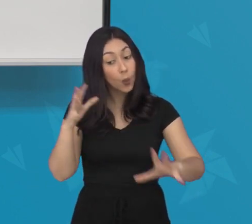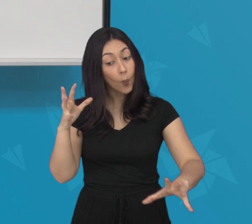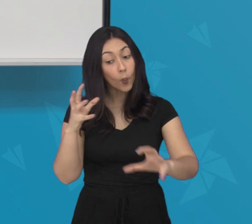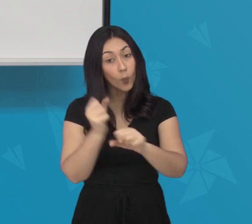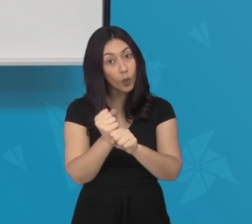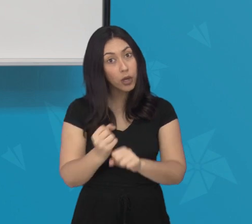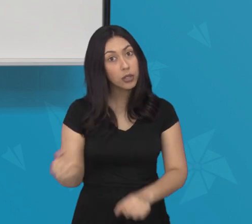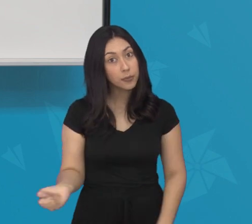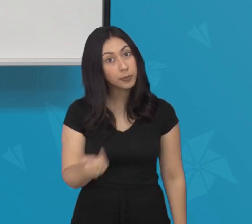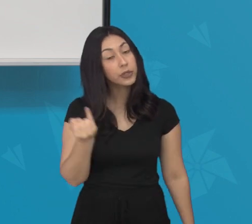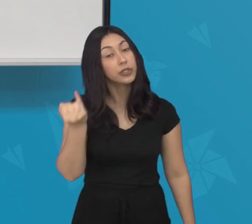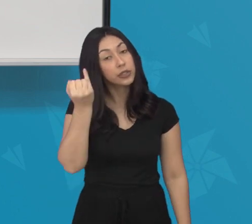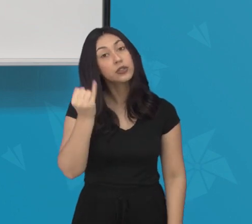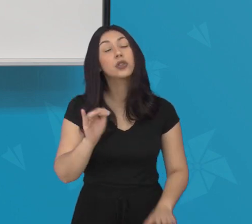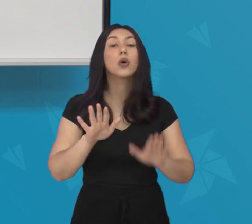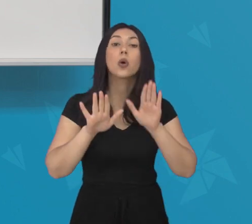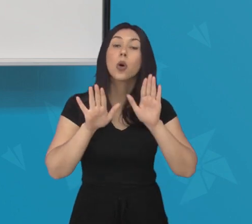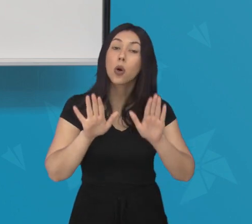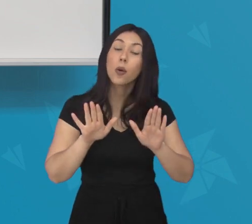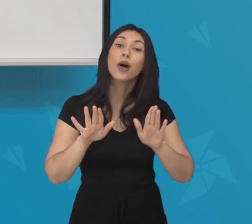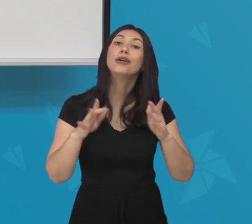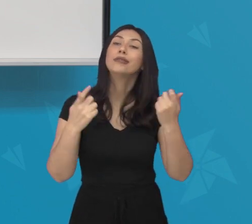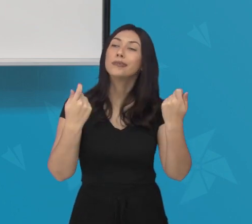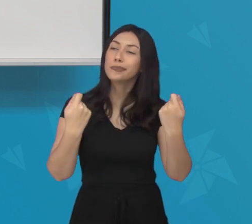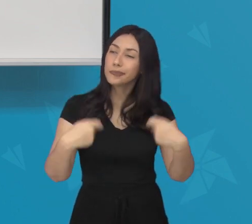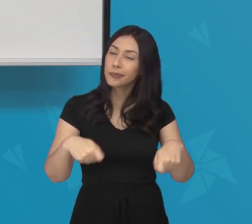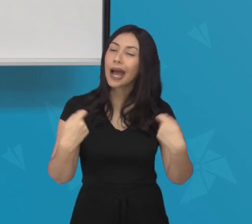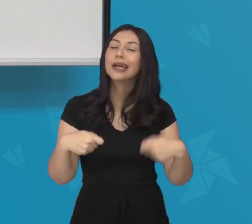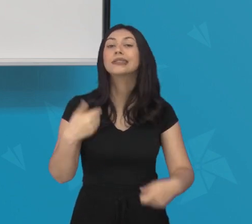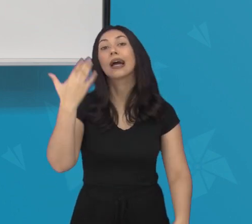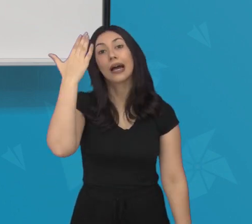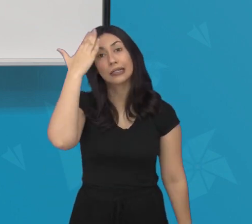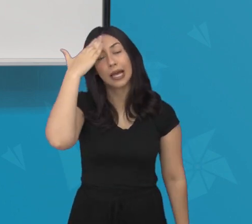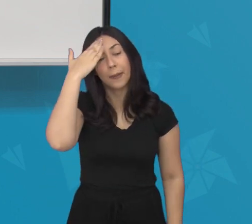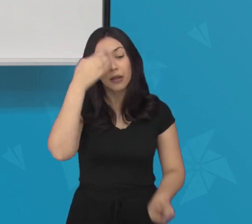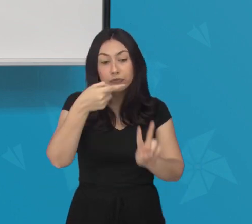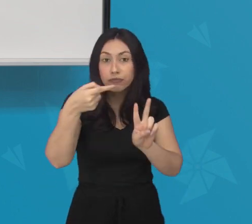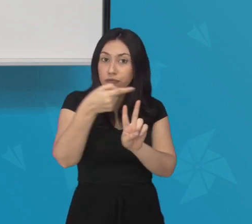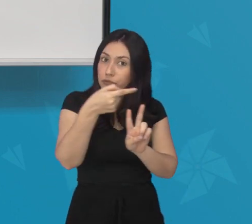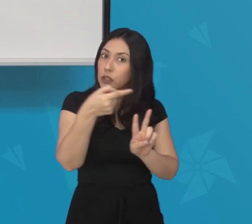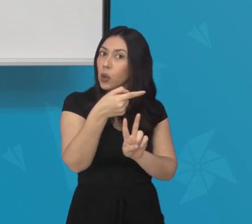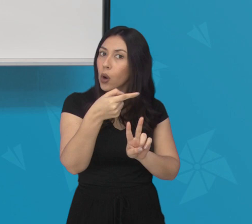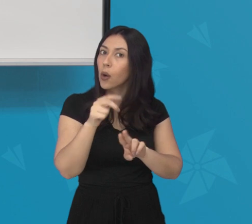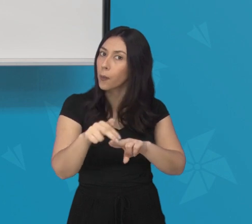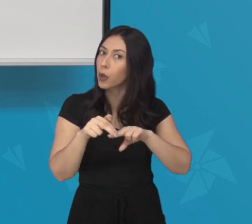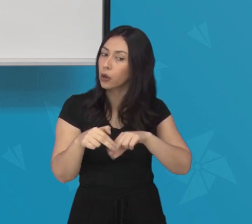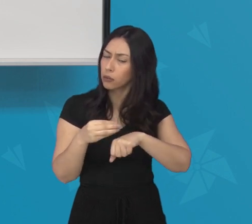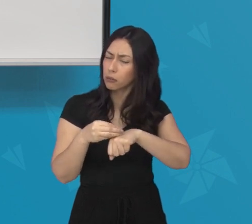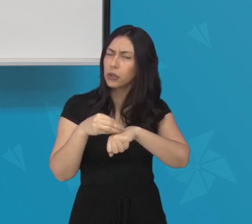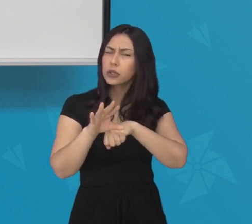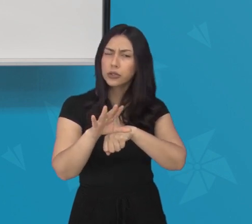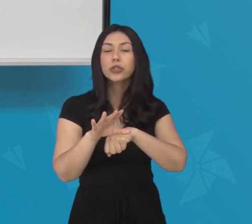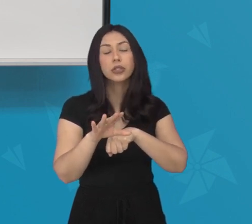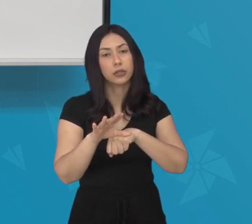como, agora galera, não tem como a gente fugir da notação vetorial. Fica aqui uma dica para vocês.